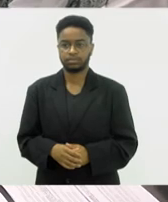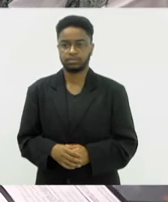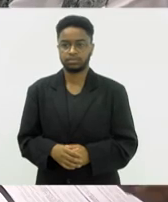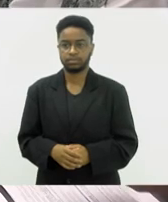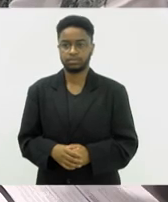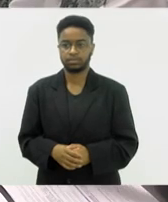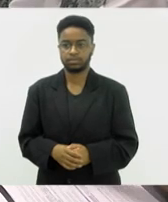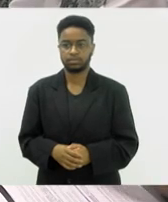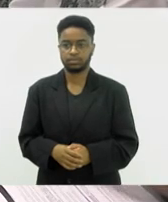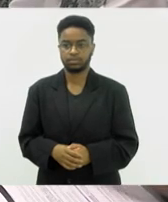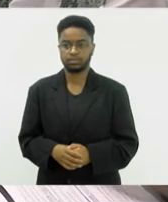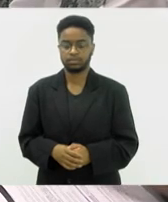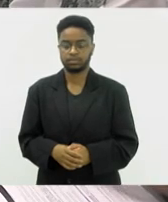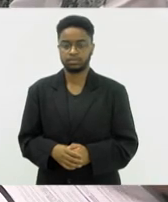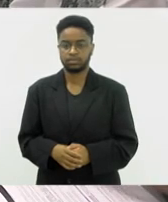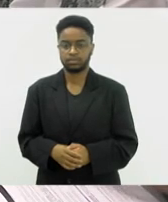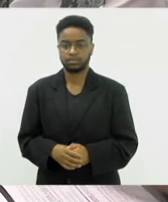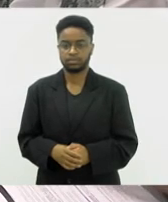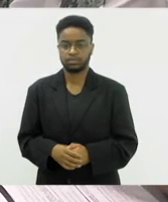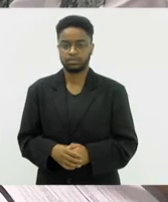A deputada